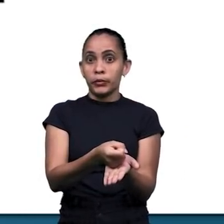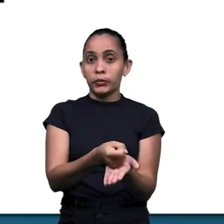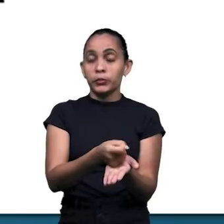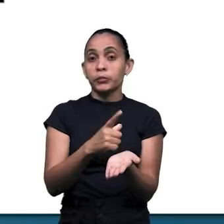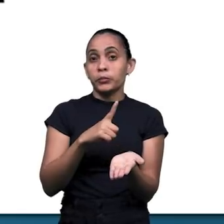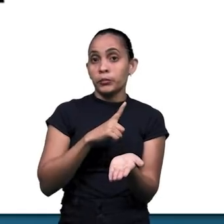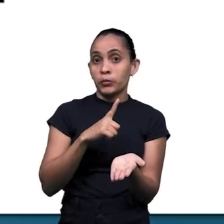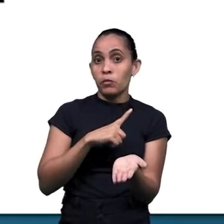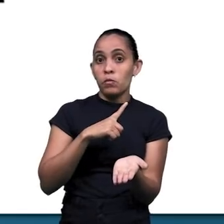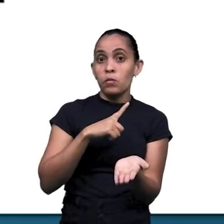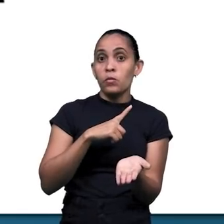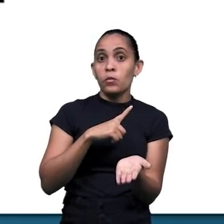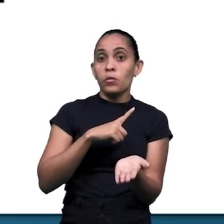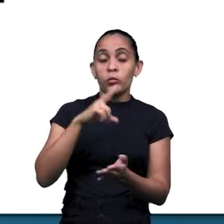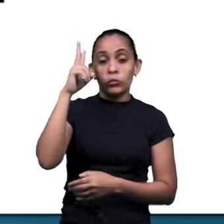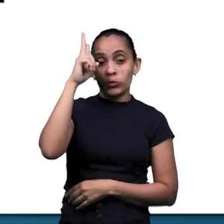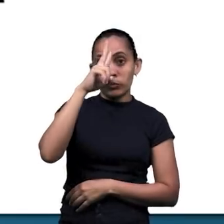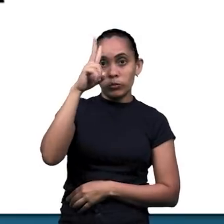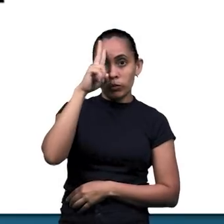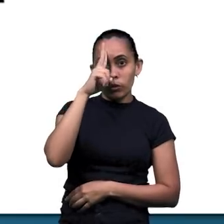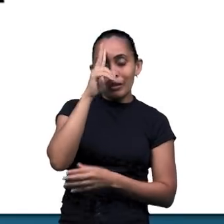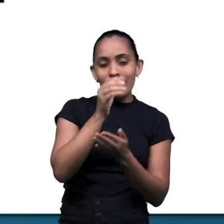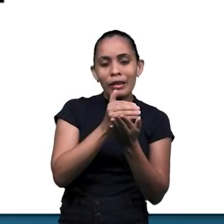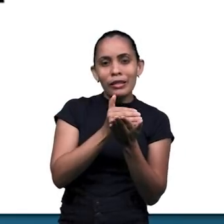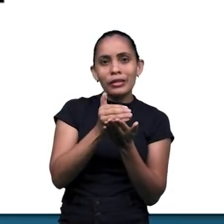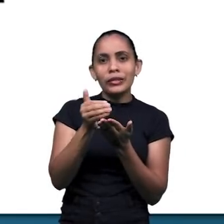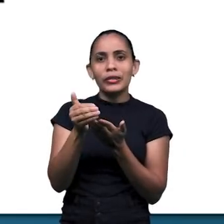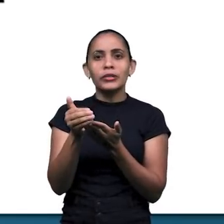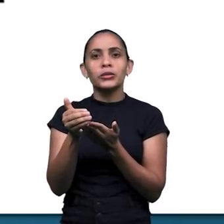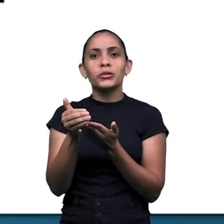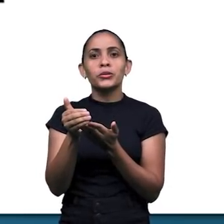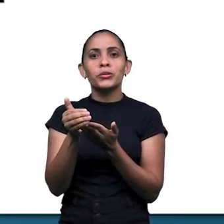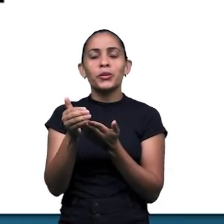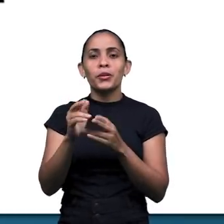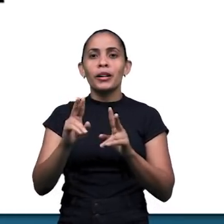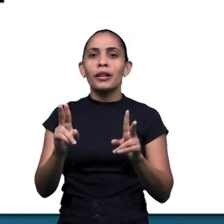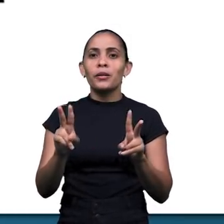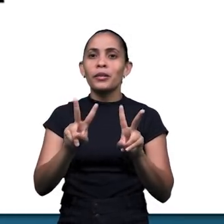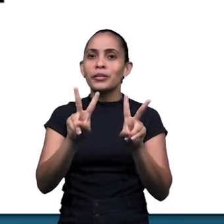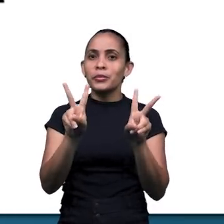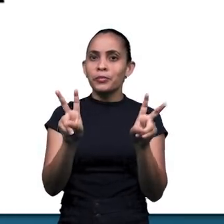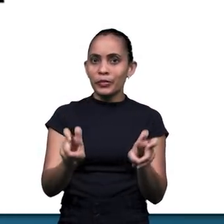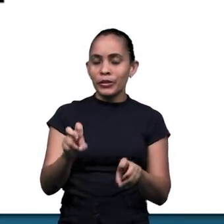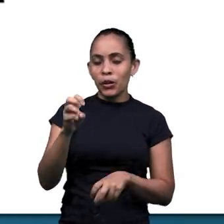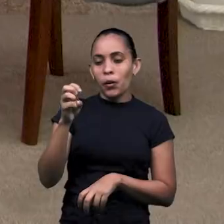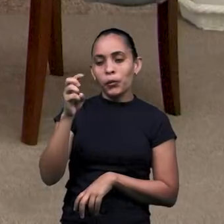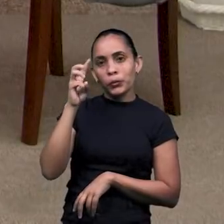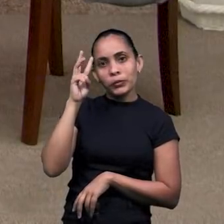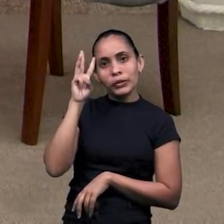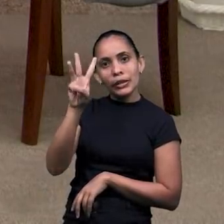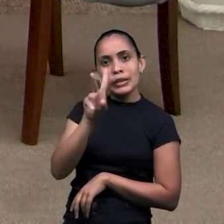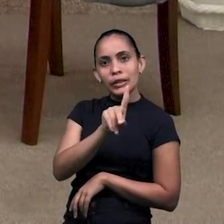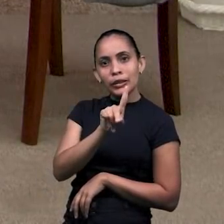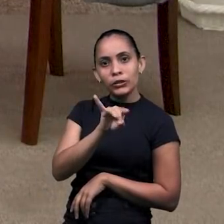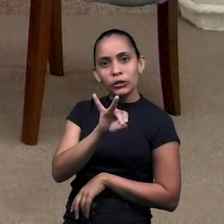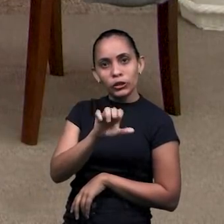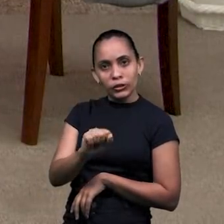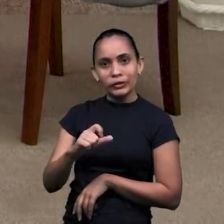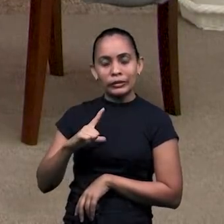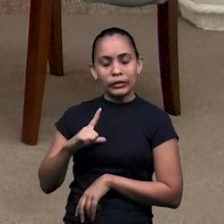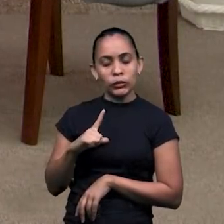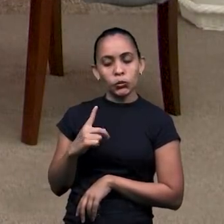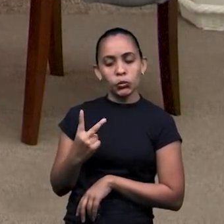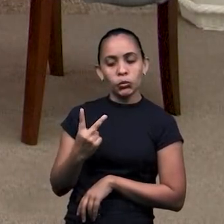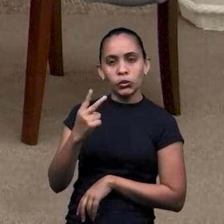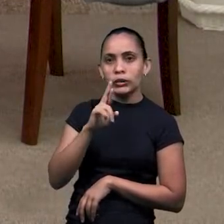as narrações históricas têm início com a expressão terceiro dia. Nós temos aqui 2